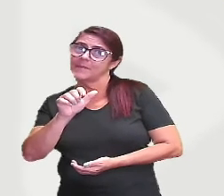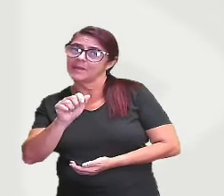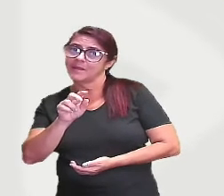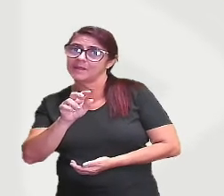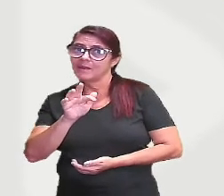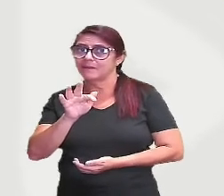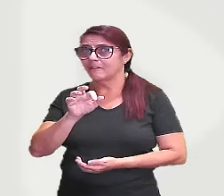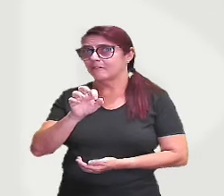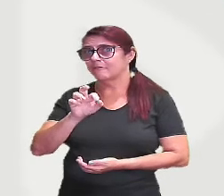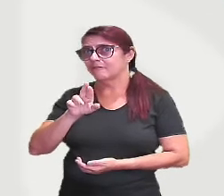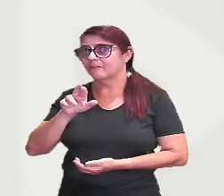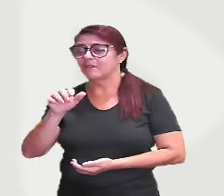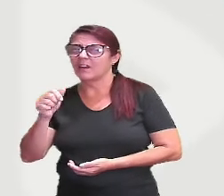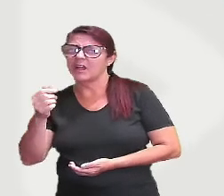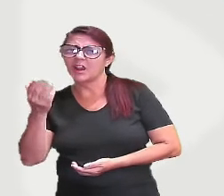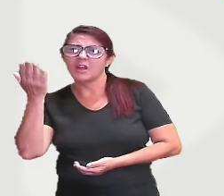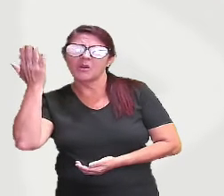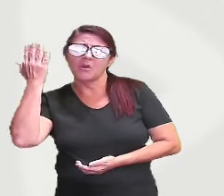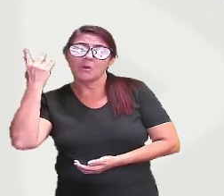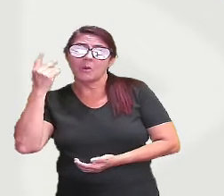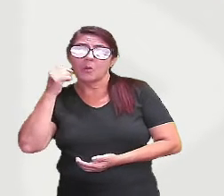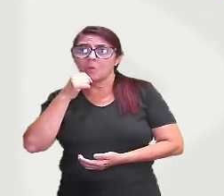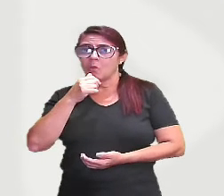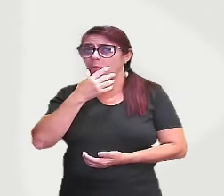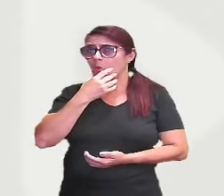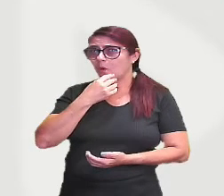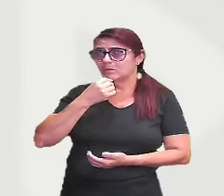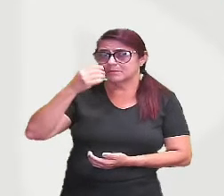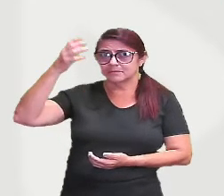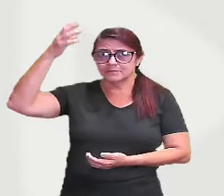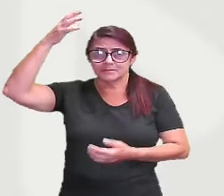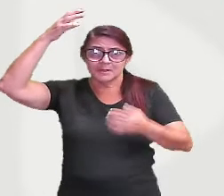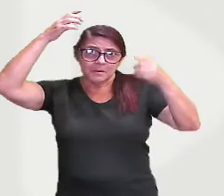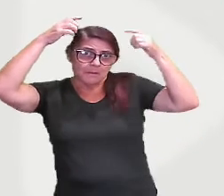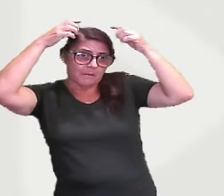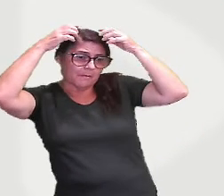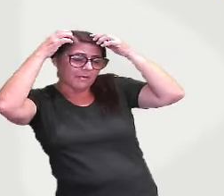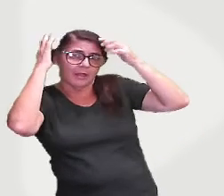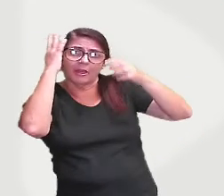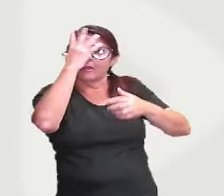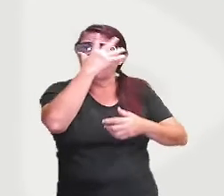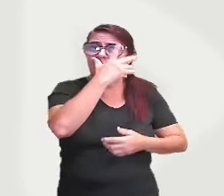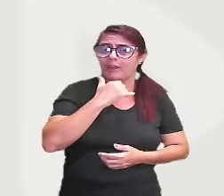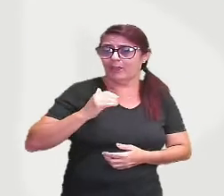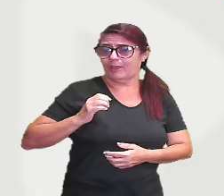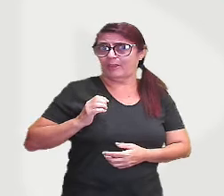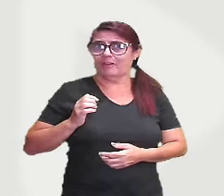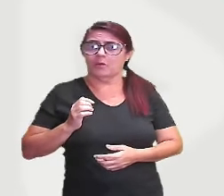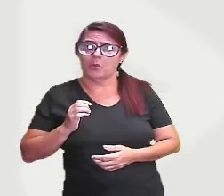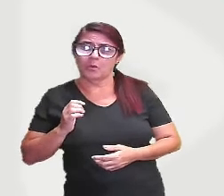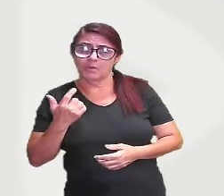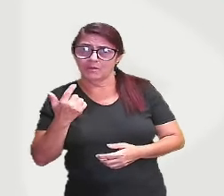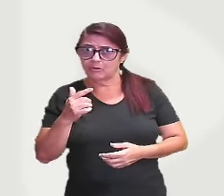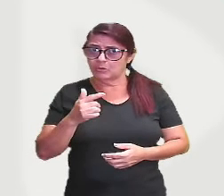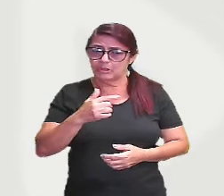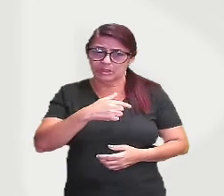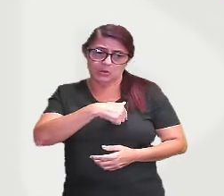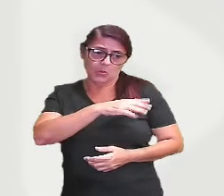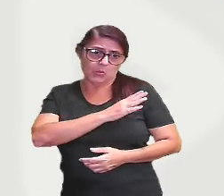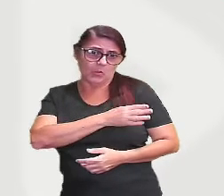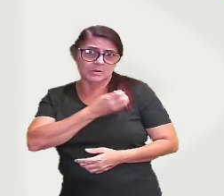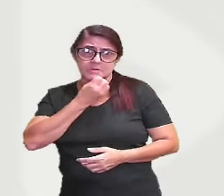Era uma vez um príncipe belo e muito rico, mas não tinha um bom